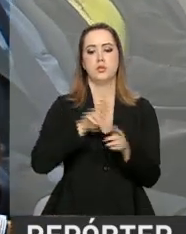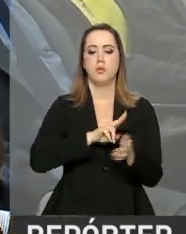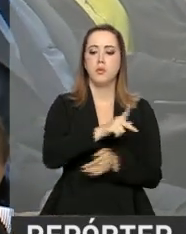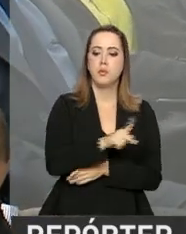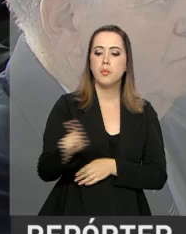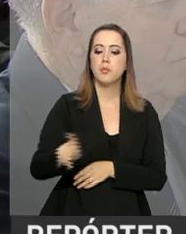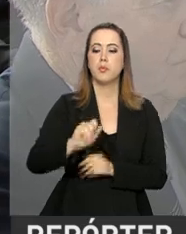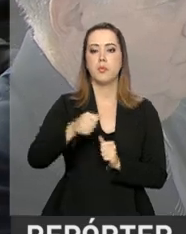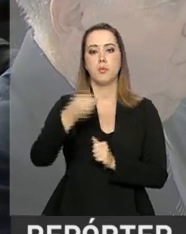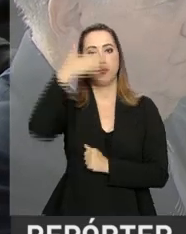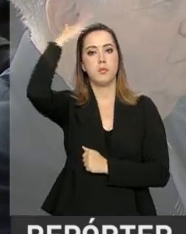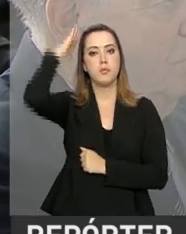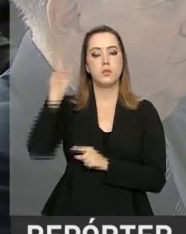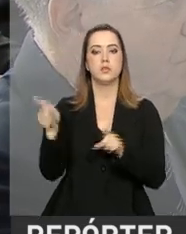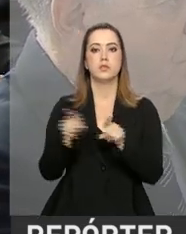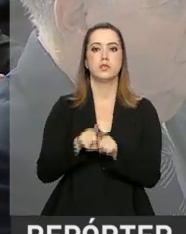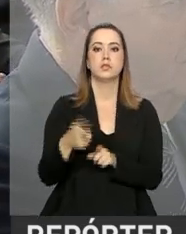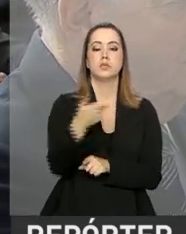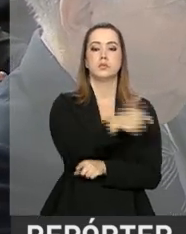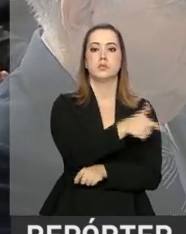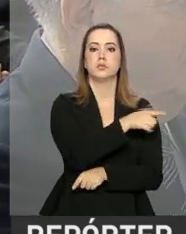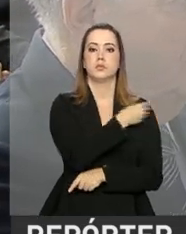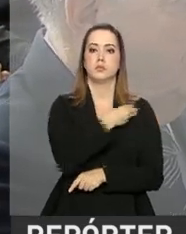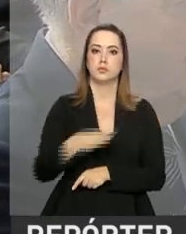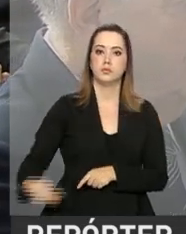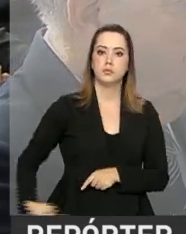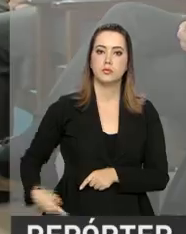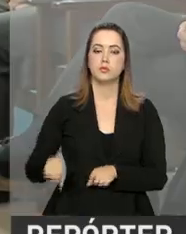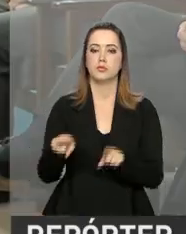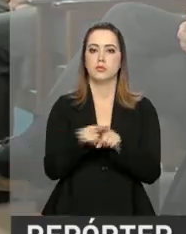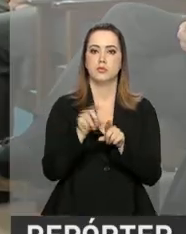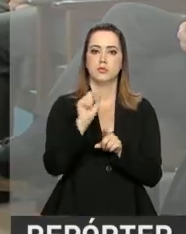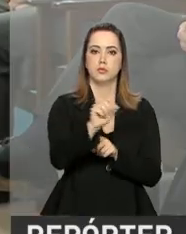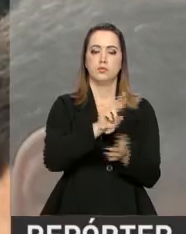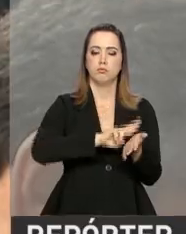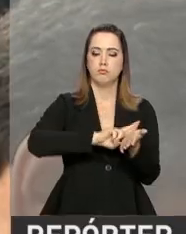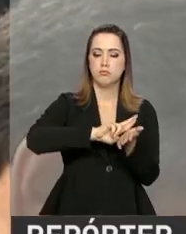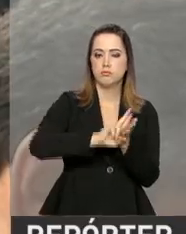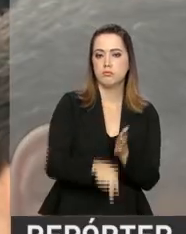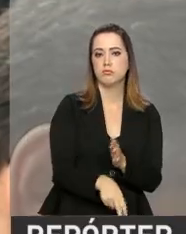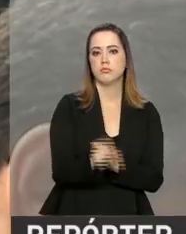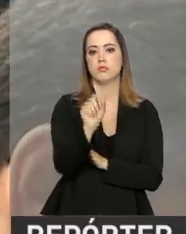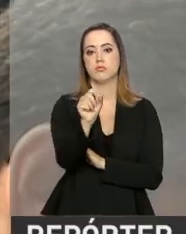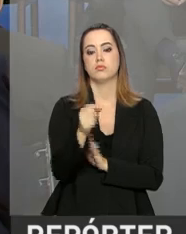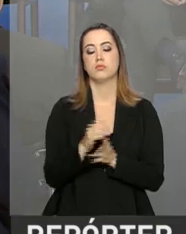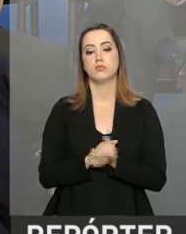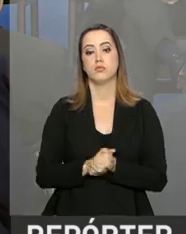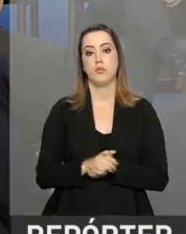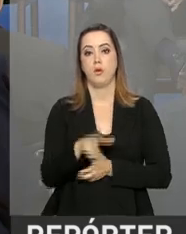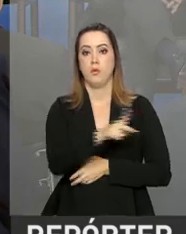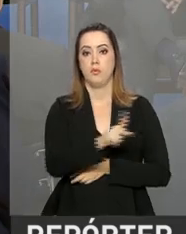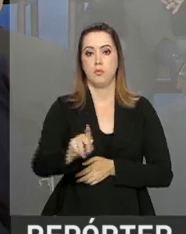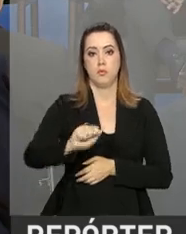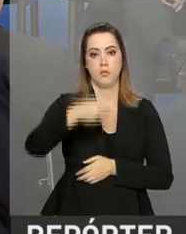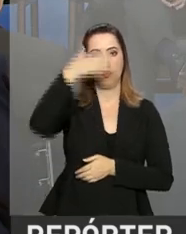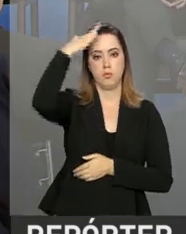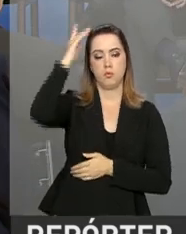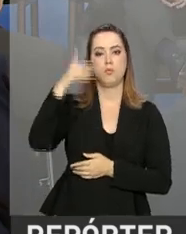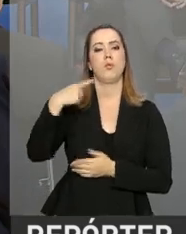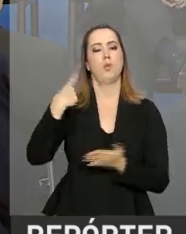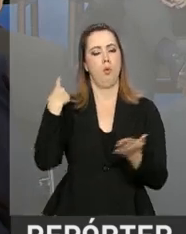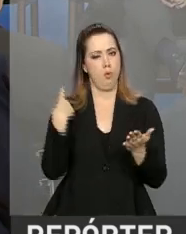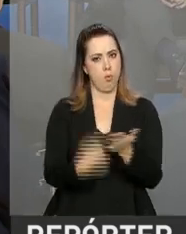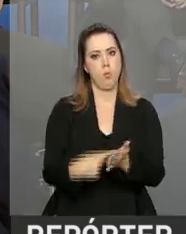os ministros do Supremo Tribunal Federal, Luiz Roberto Barroso, Gilmar Mendes e Dias Toffoli. Michel Temer confirmou